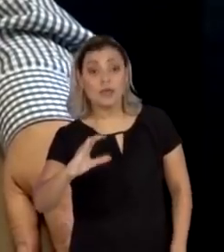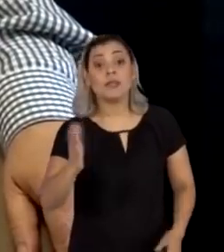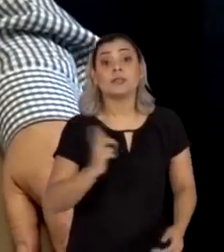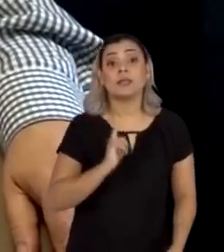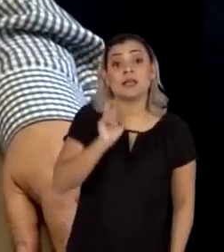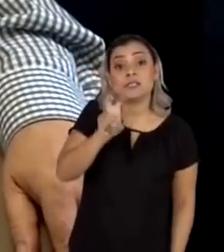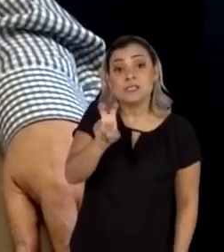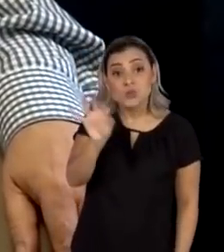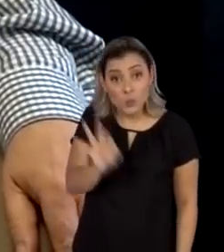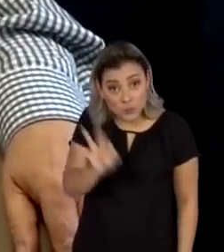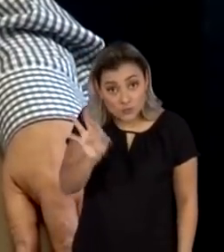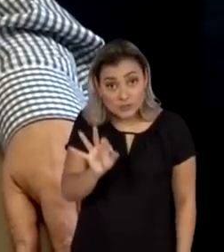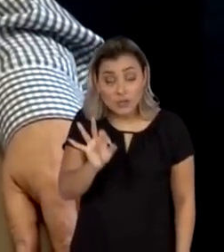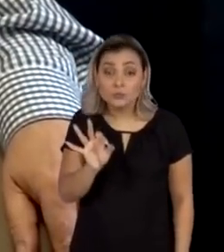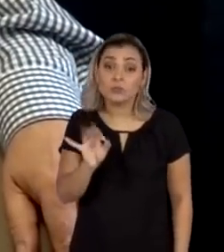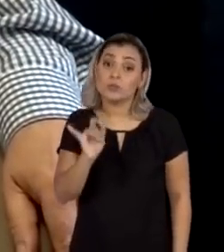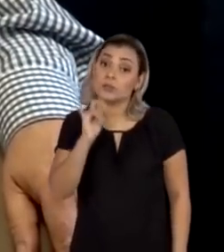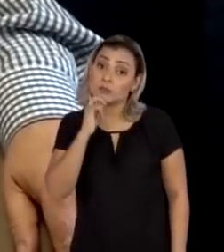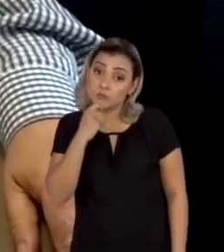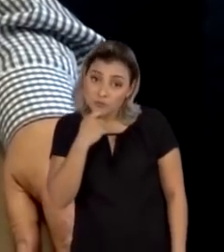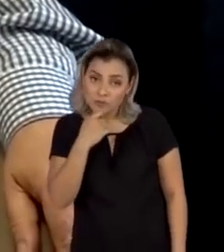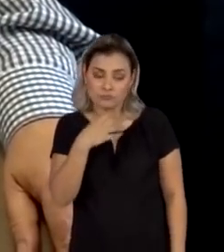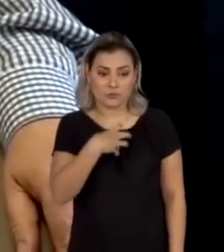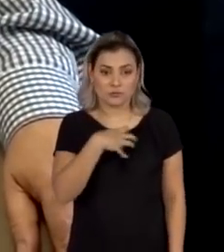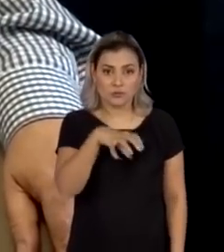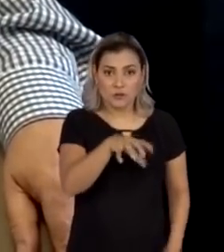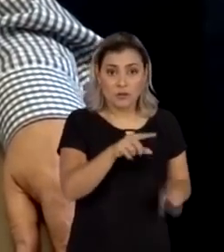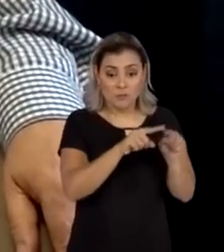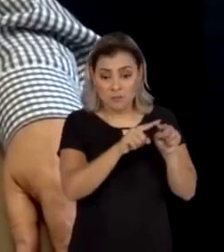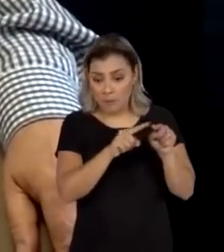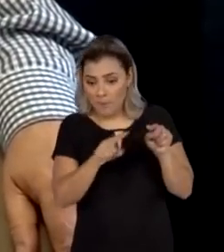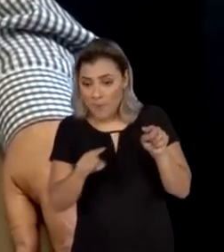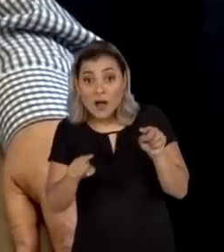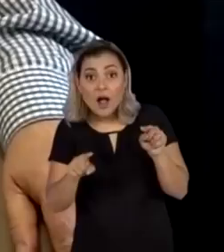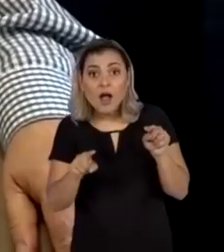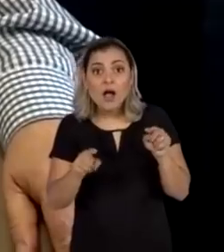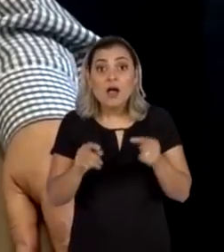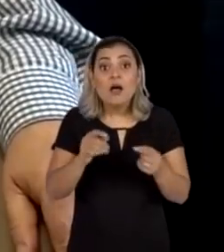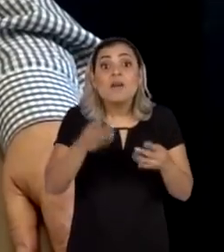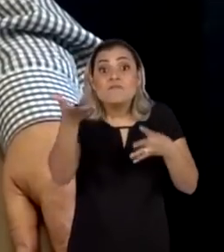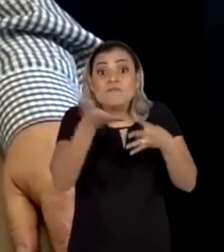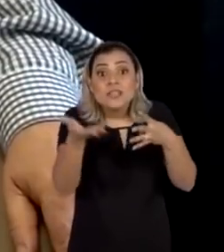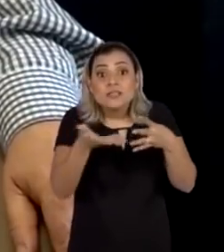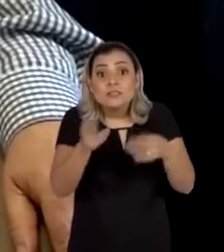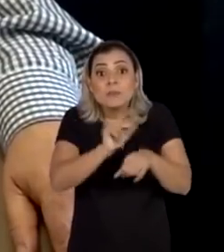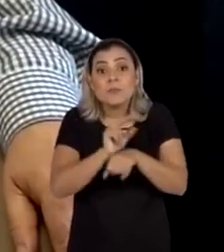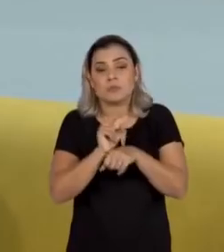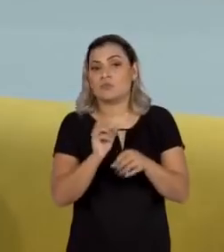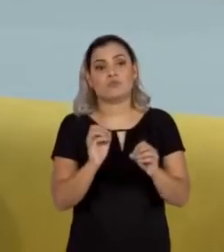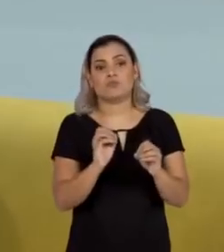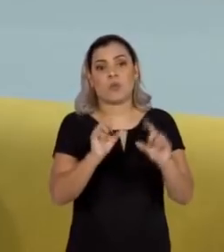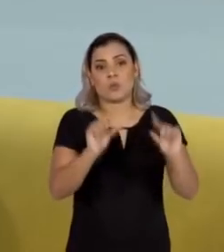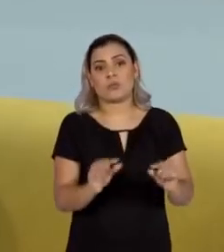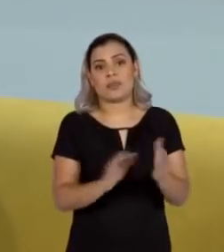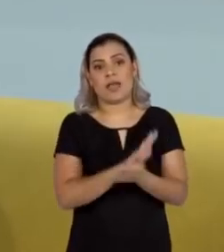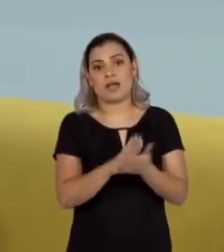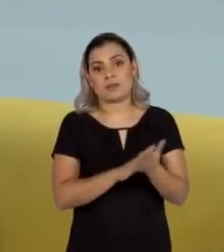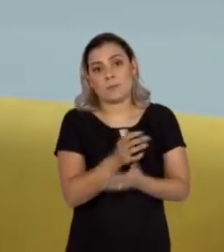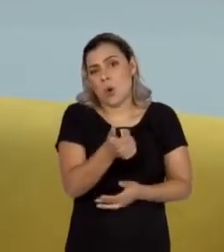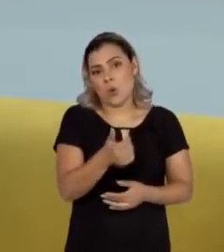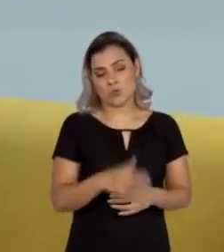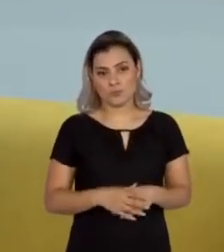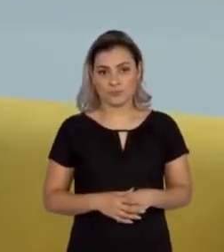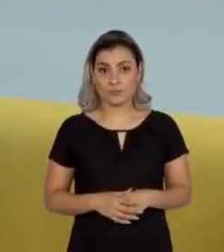5%, infelizmente, na proporção que ela baixou, os financiamentos ainda não baixaram.